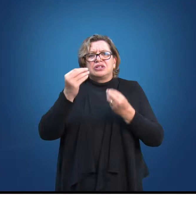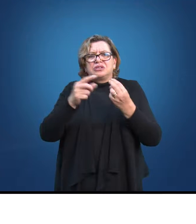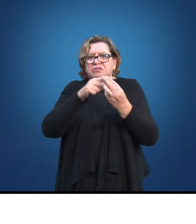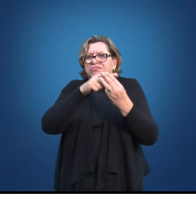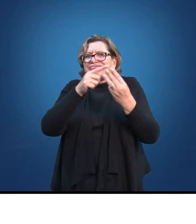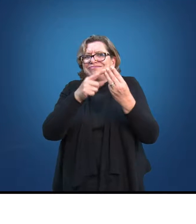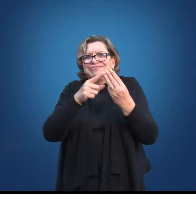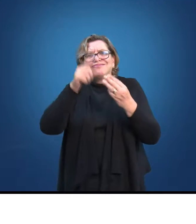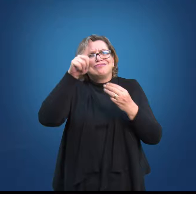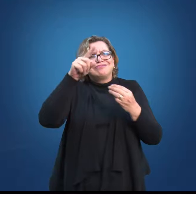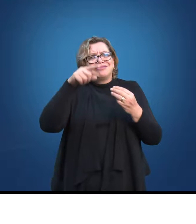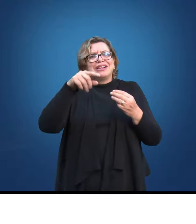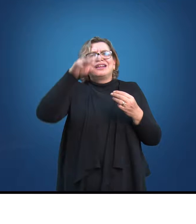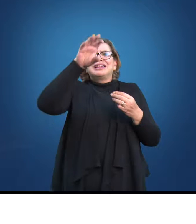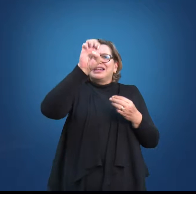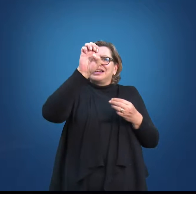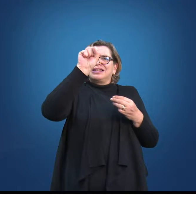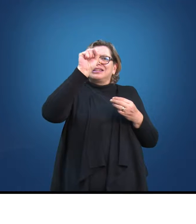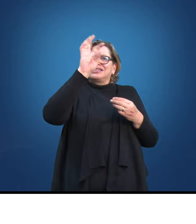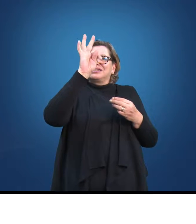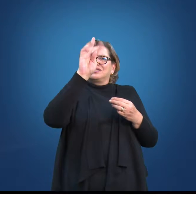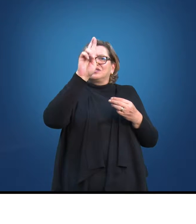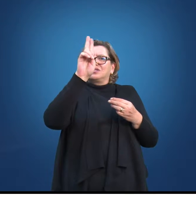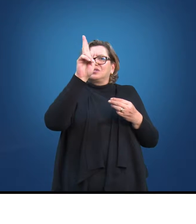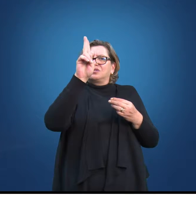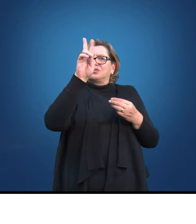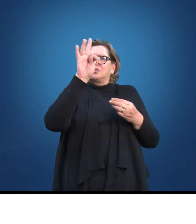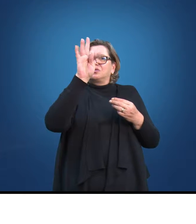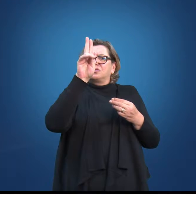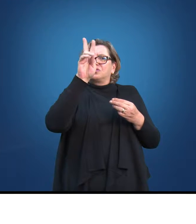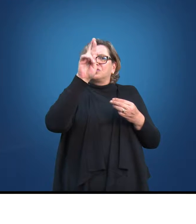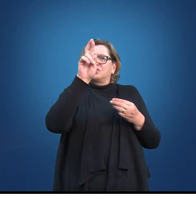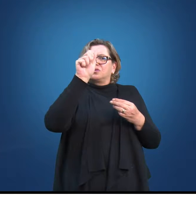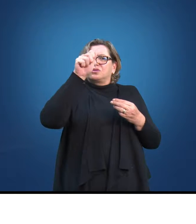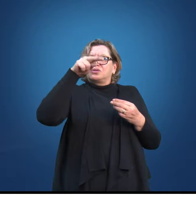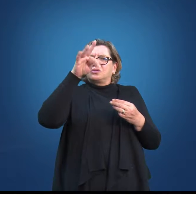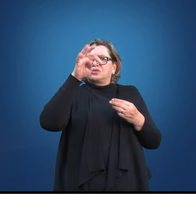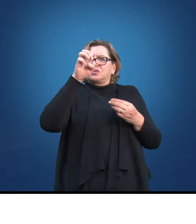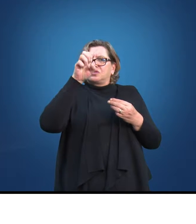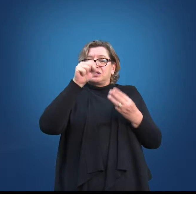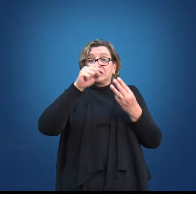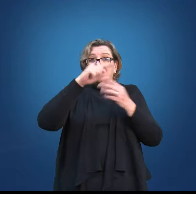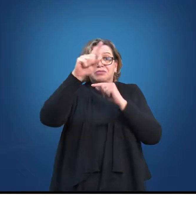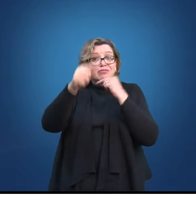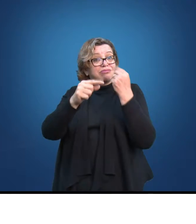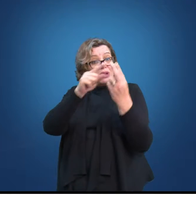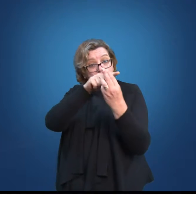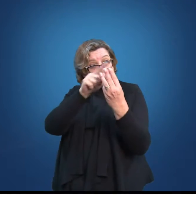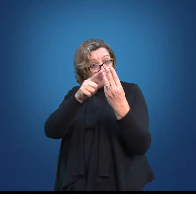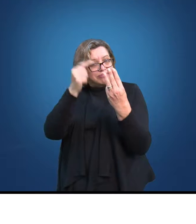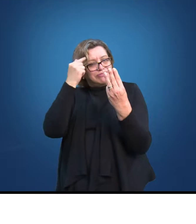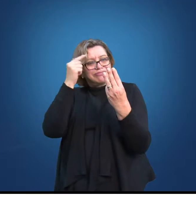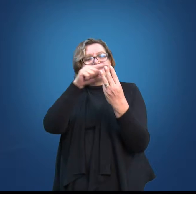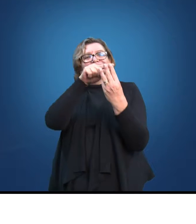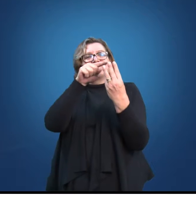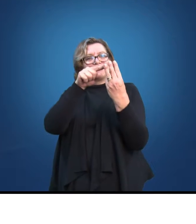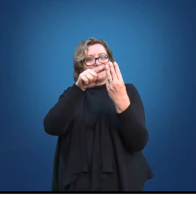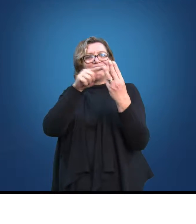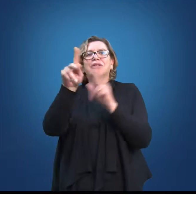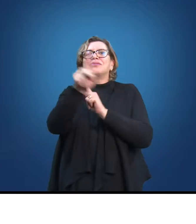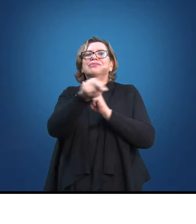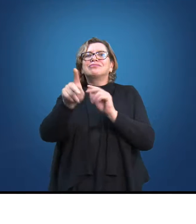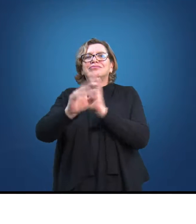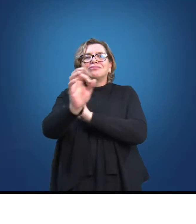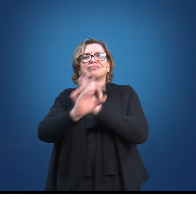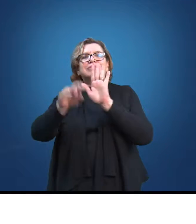Esses são os conteúdos estruturantes. Em cima disso, os professores vão reorganizar seu planejamento, seus planos de aula